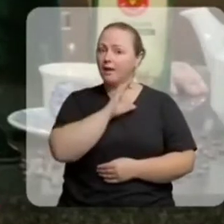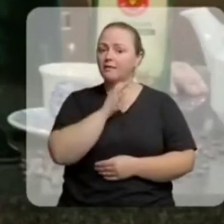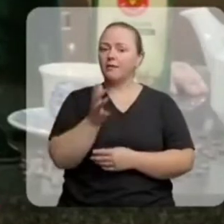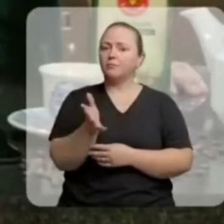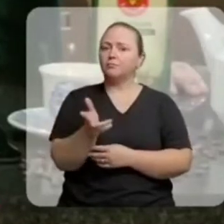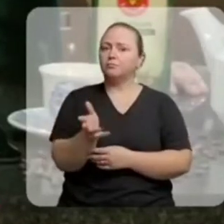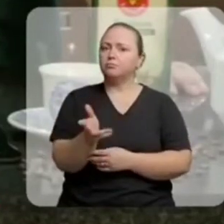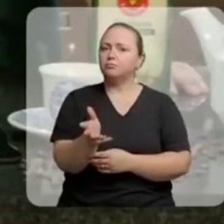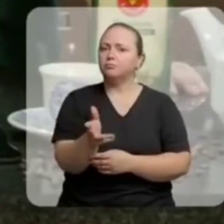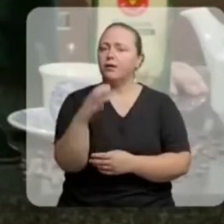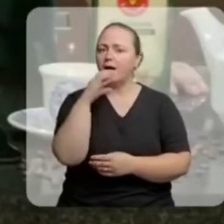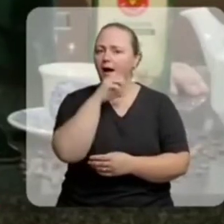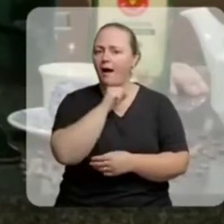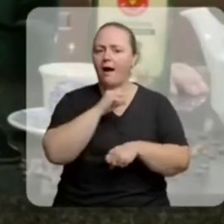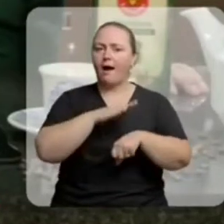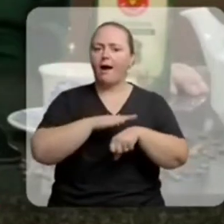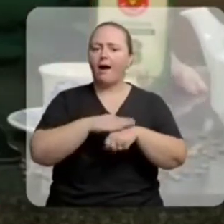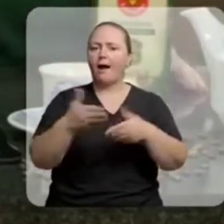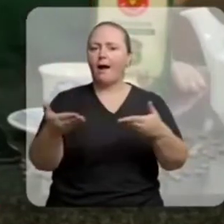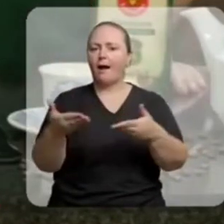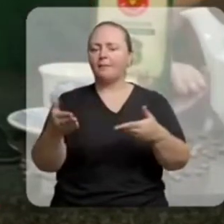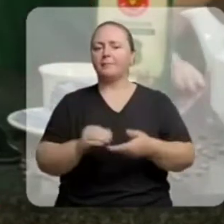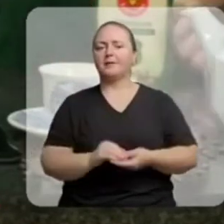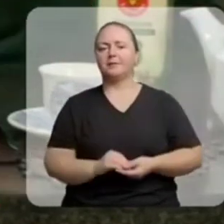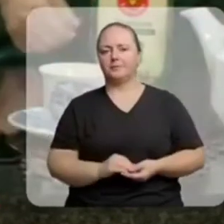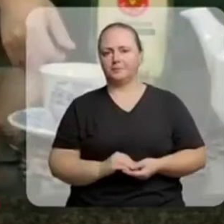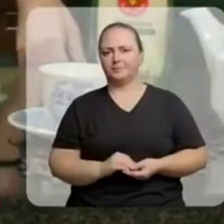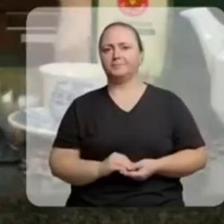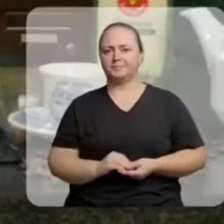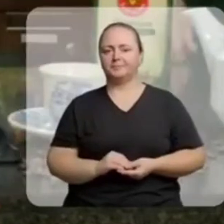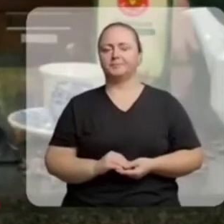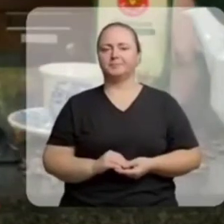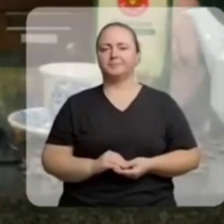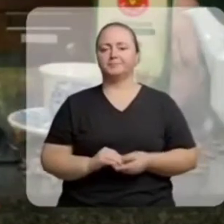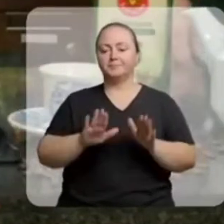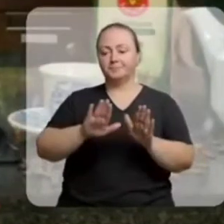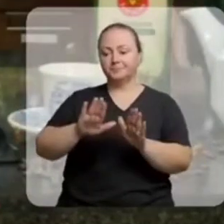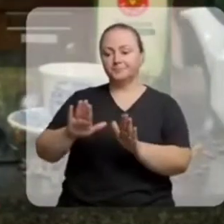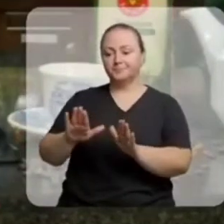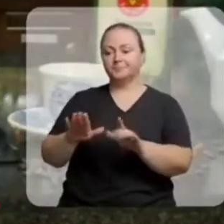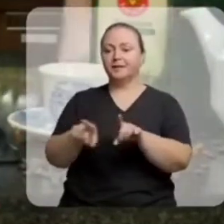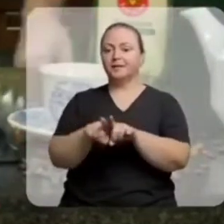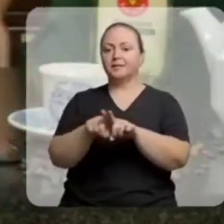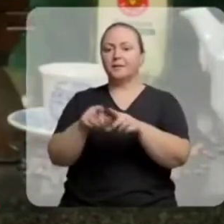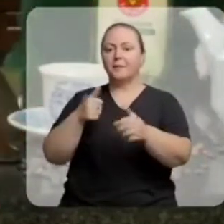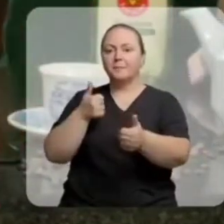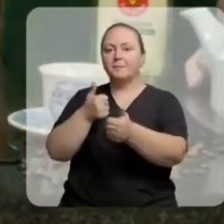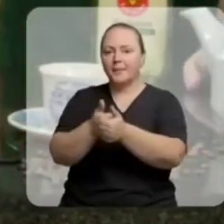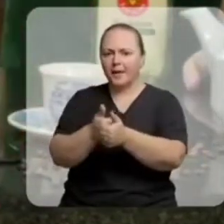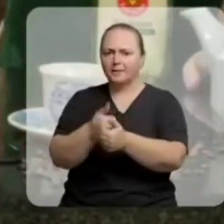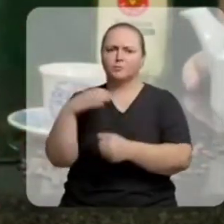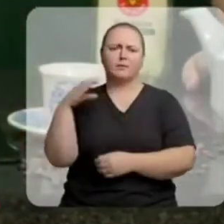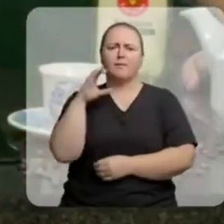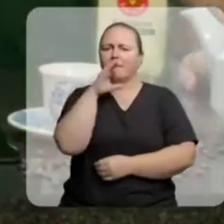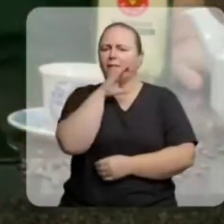processo, tá? É, Deixa eu. eu até vou deixar aqui do ladinho, já perto do fogão, porque ele vai aquecer